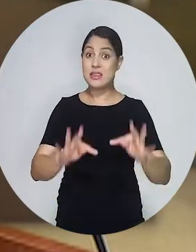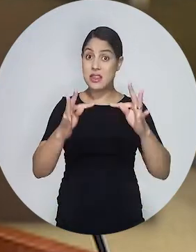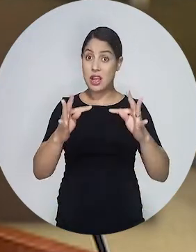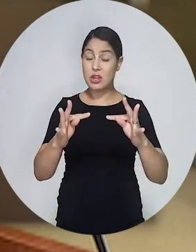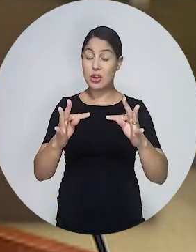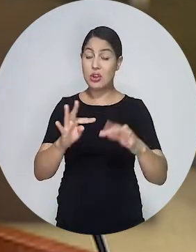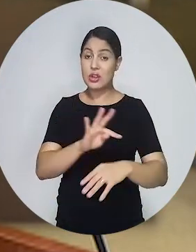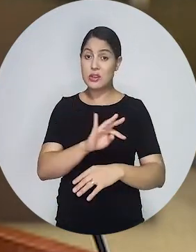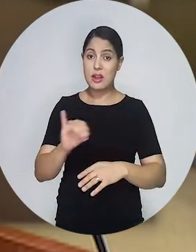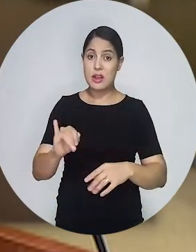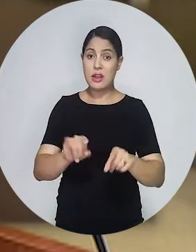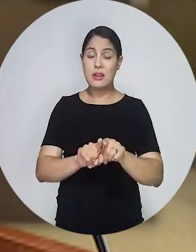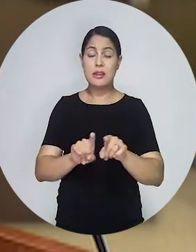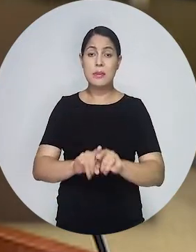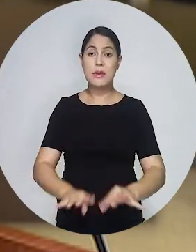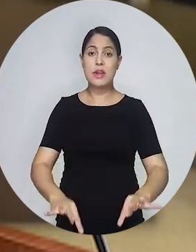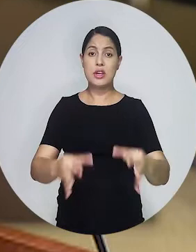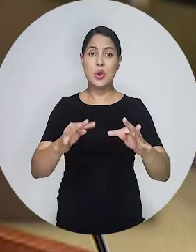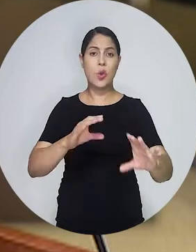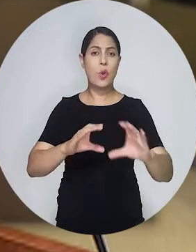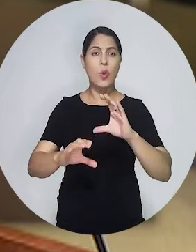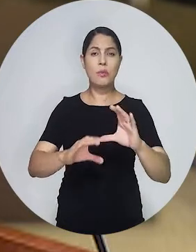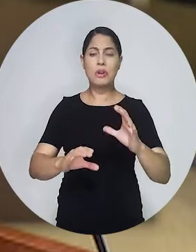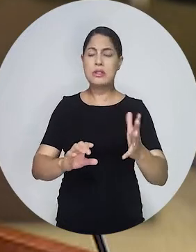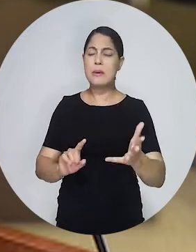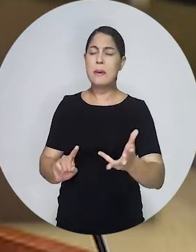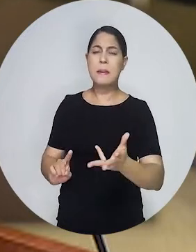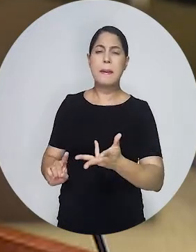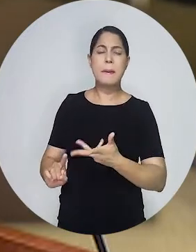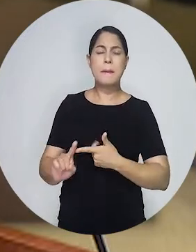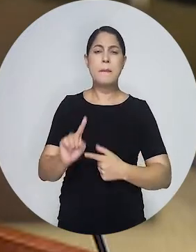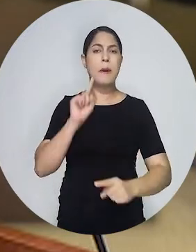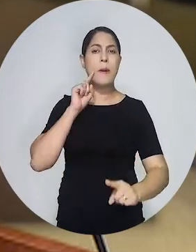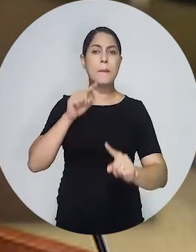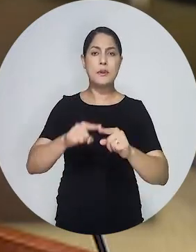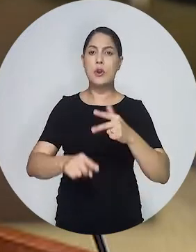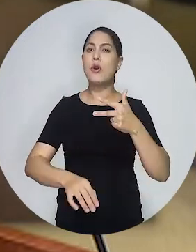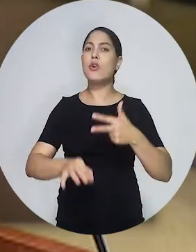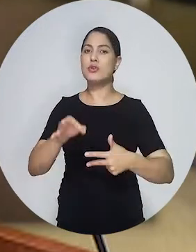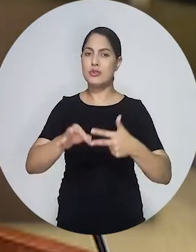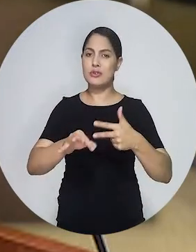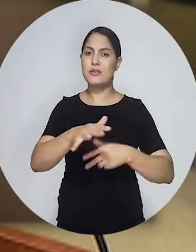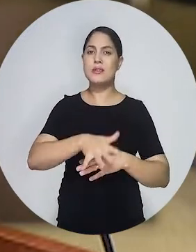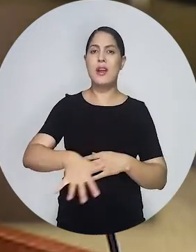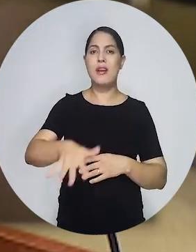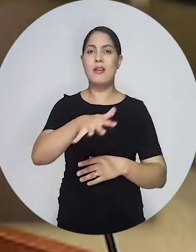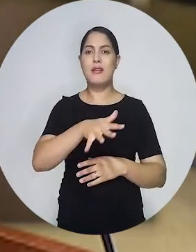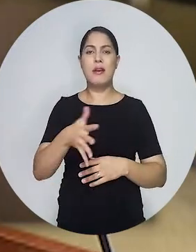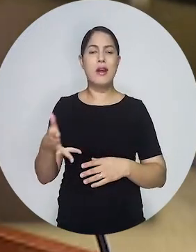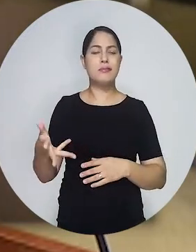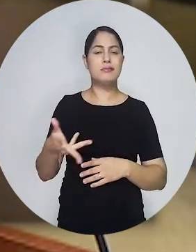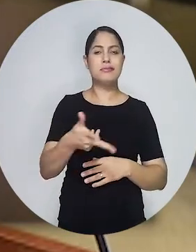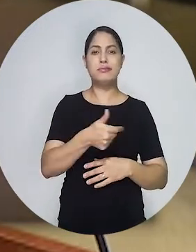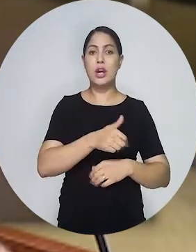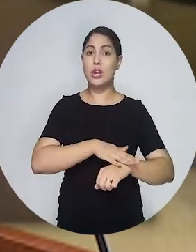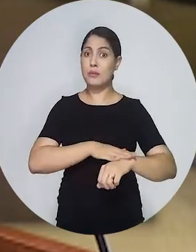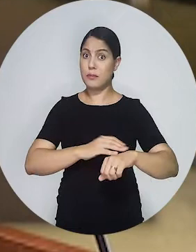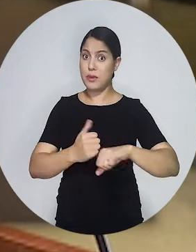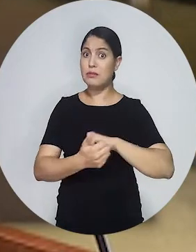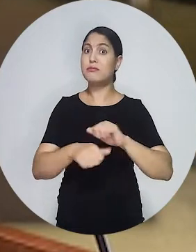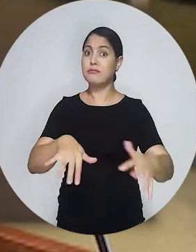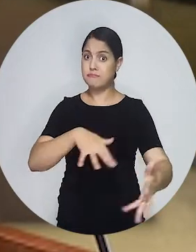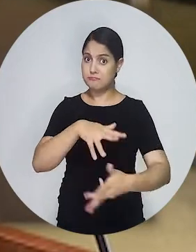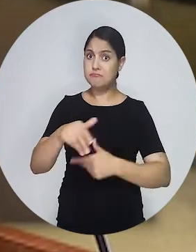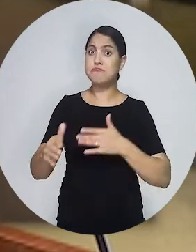das tecnologias da informação e da comunicação, que permitiram à justiça operar de forma diligente nos momentos mais agudos